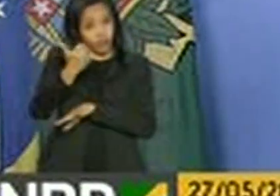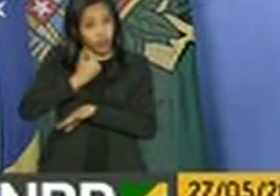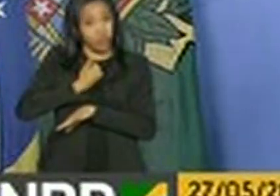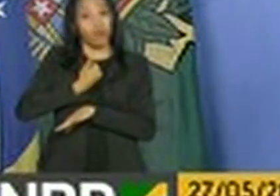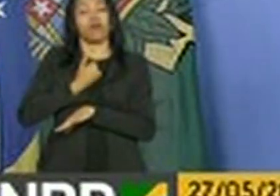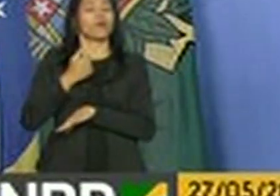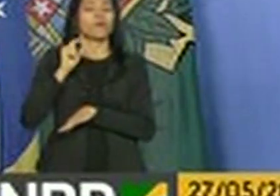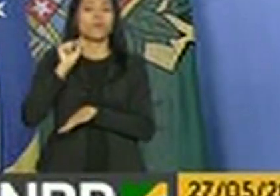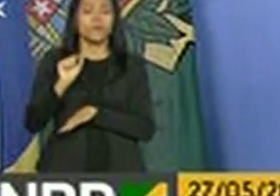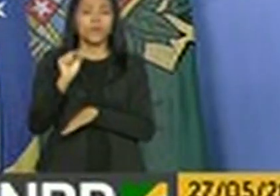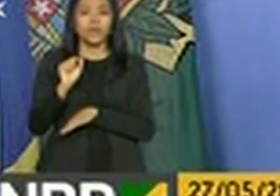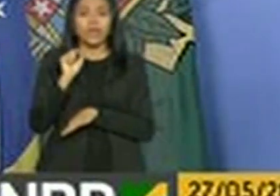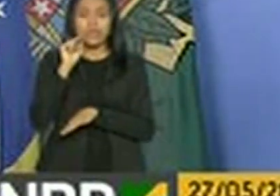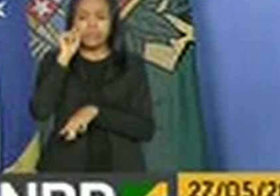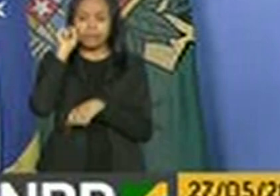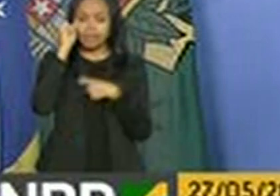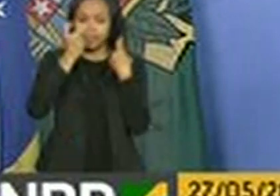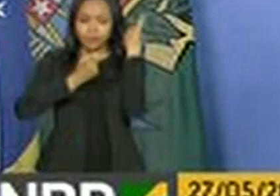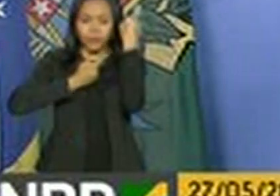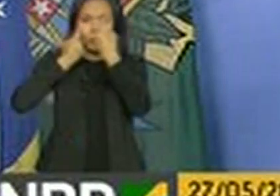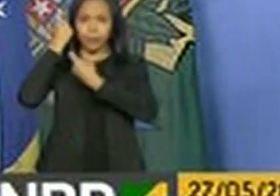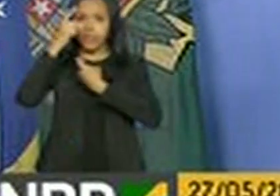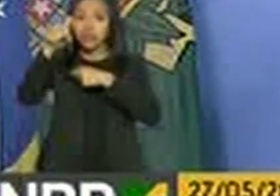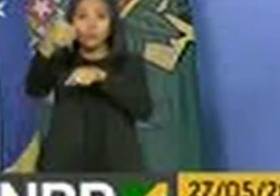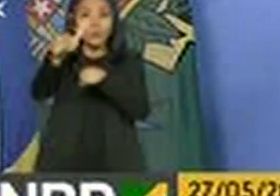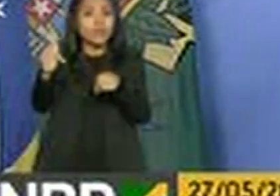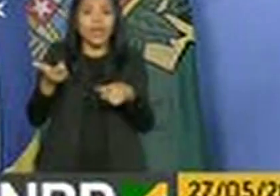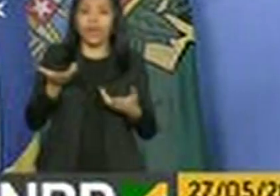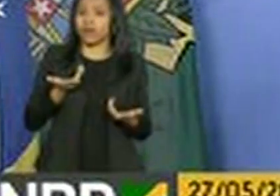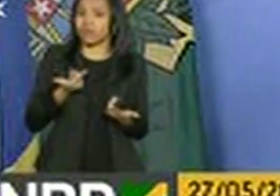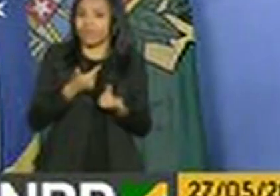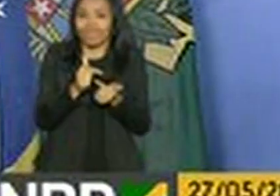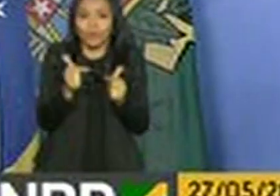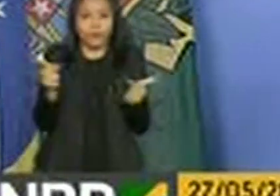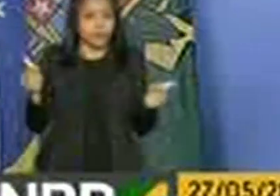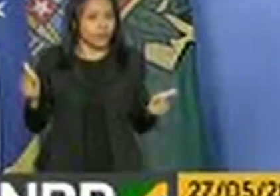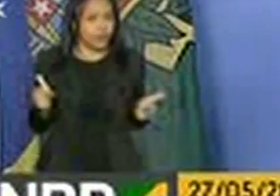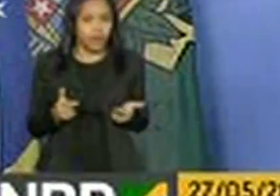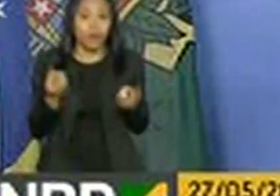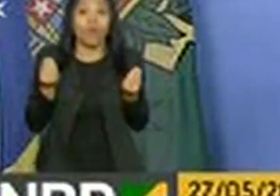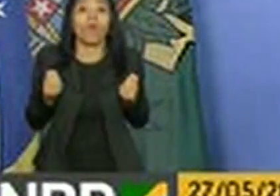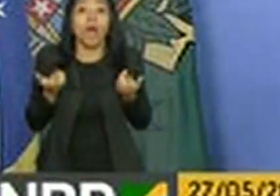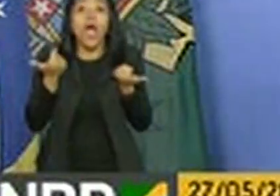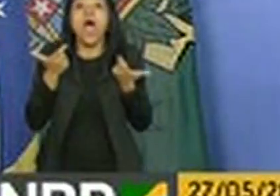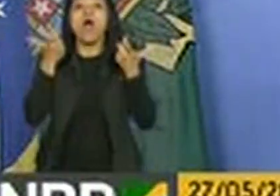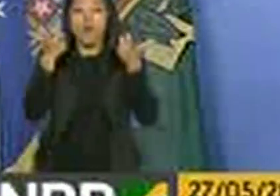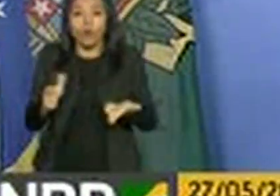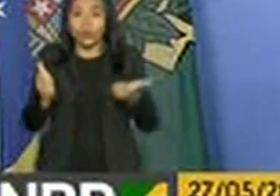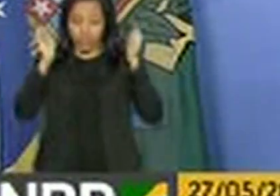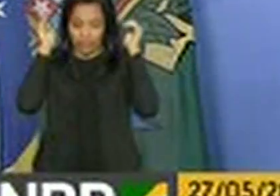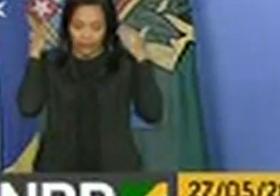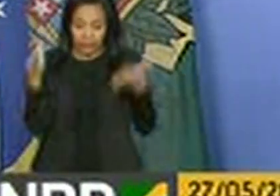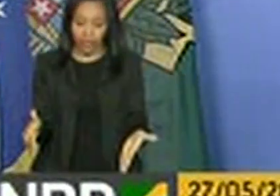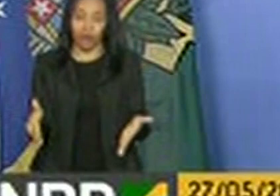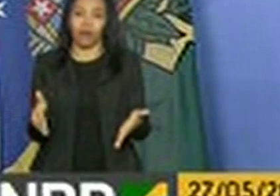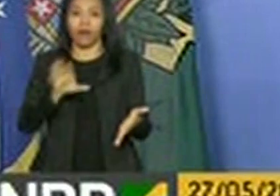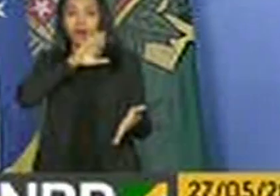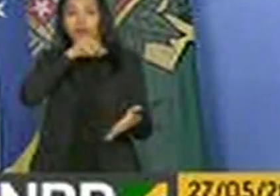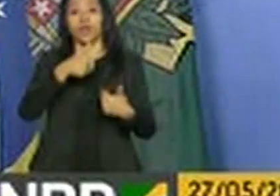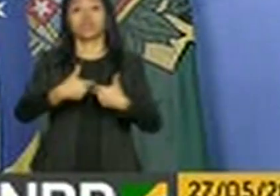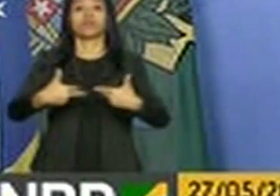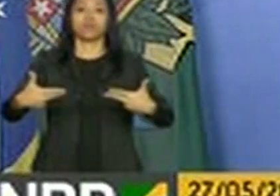coisa fisicamente preocupante. Eles não têm nem como, digamos assim, enterrar